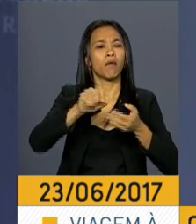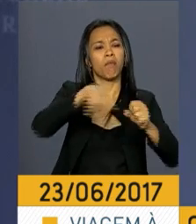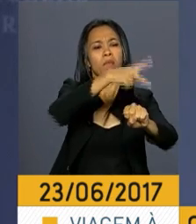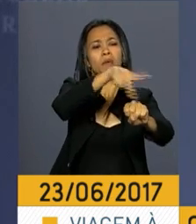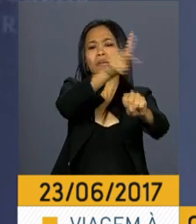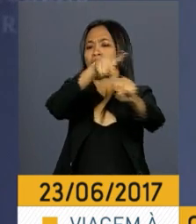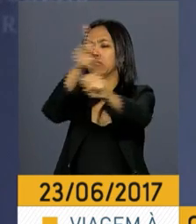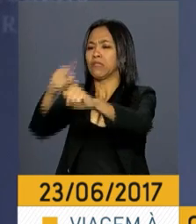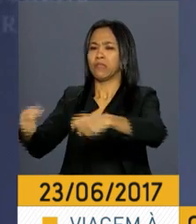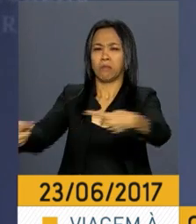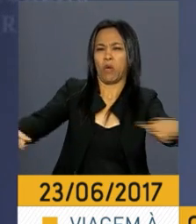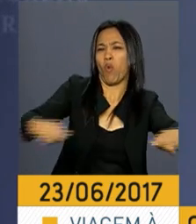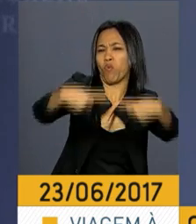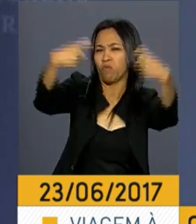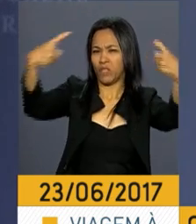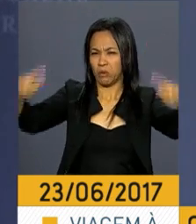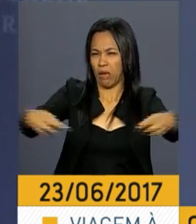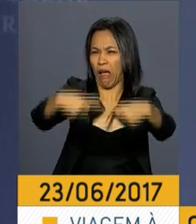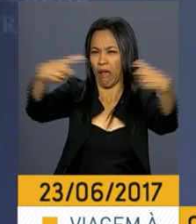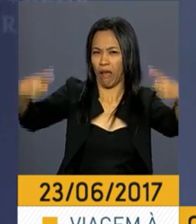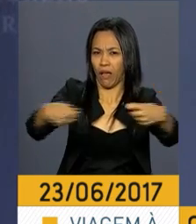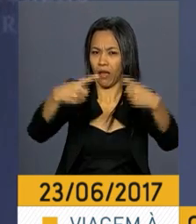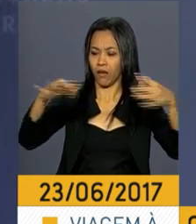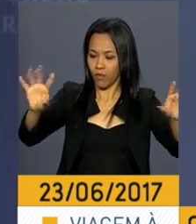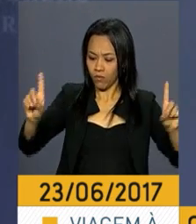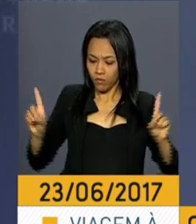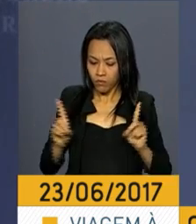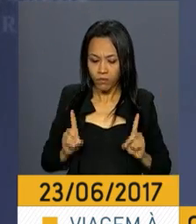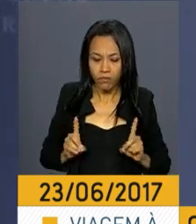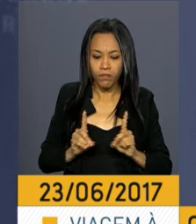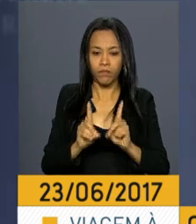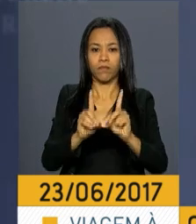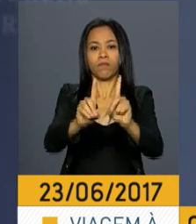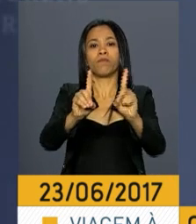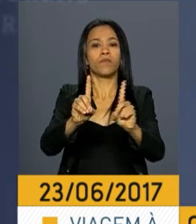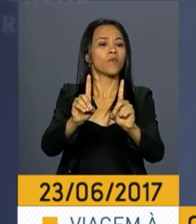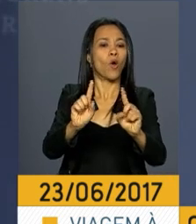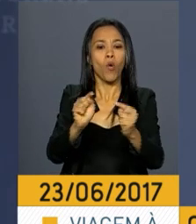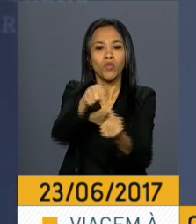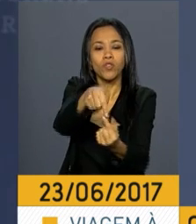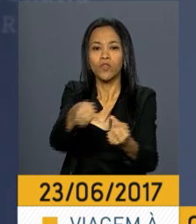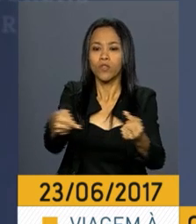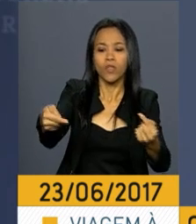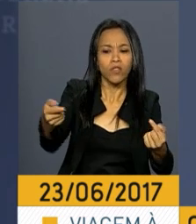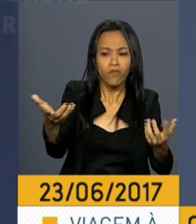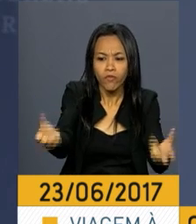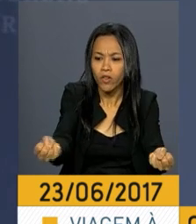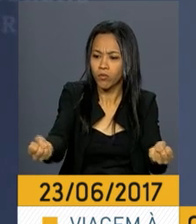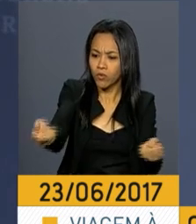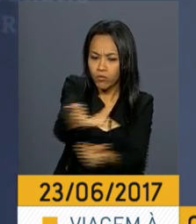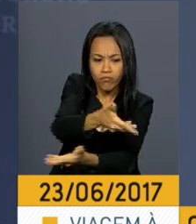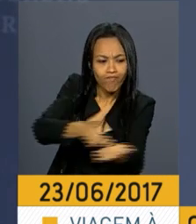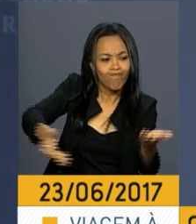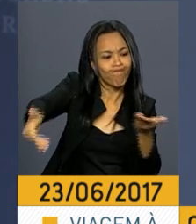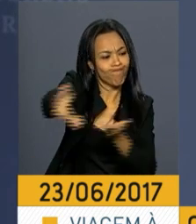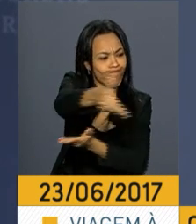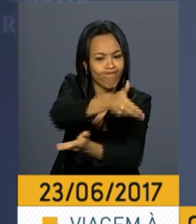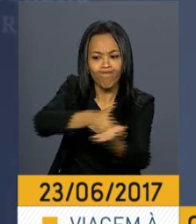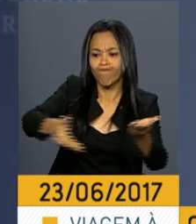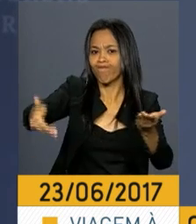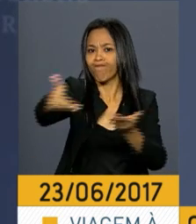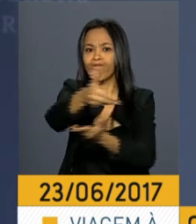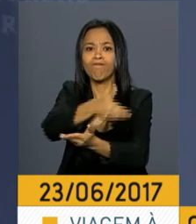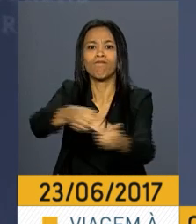setores em conflito ou países em conflito, sempre busca necessariamente o diálogo para obter a tranquilidade, a